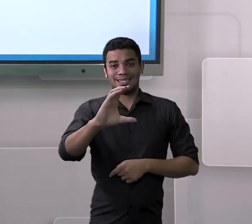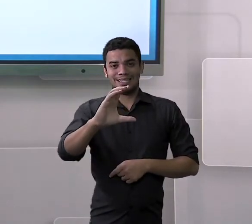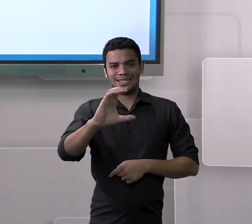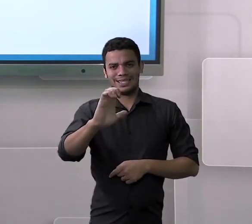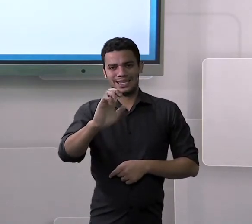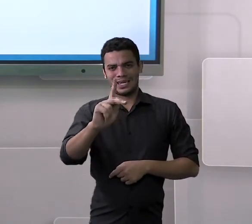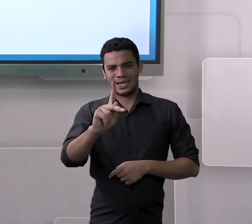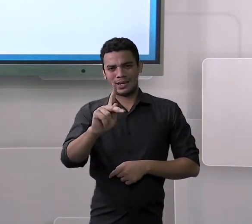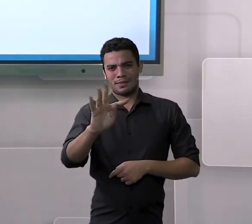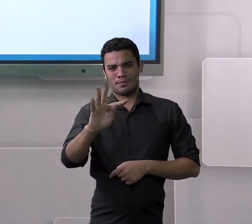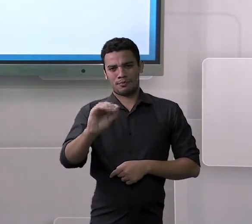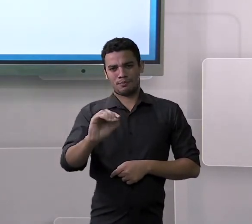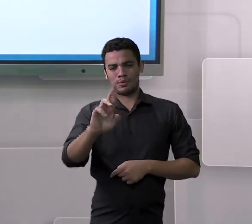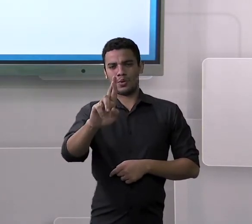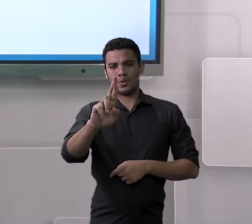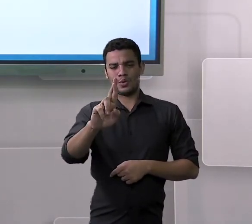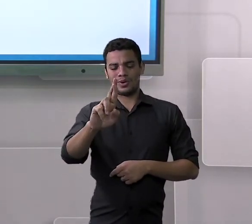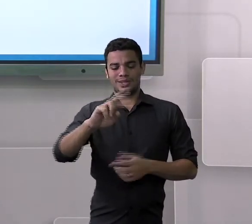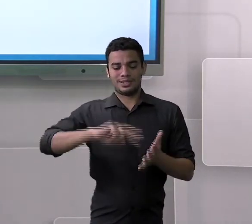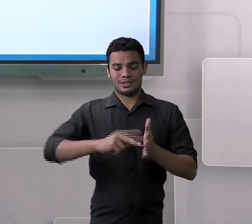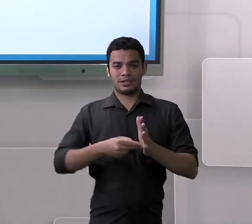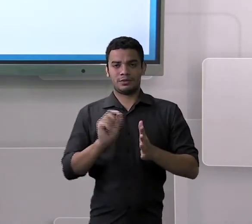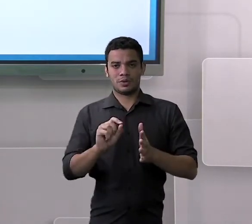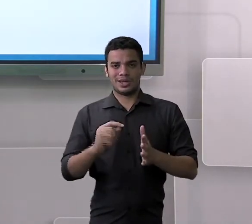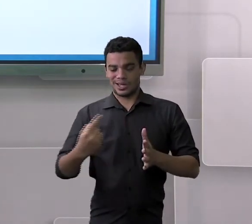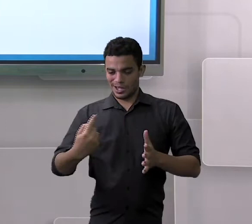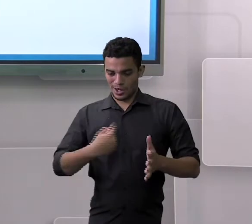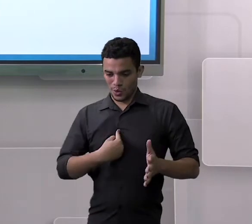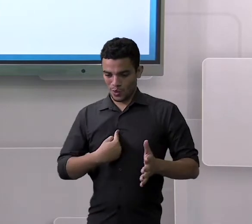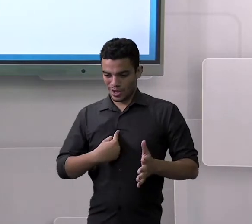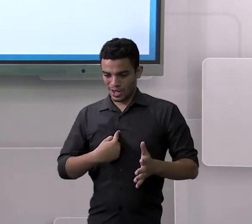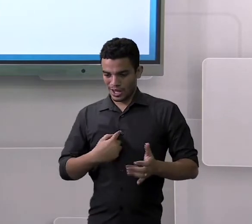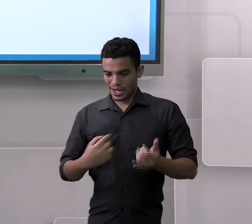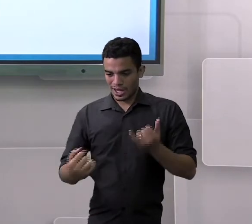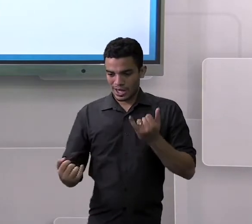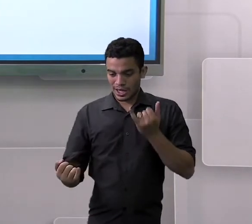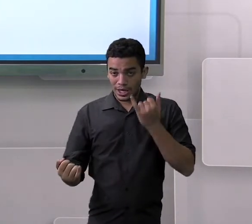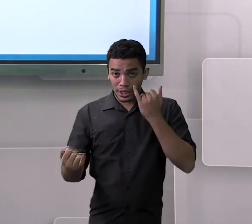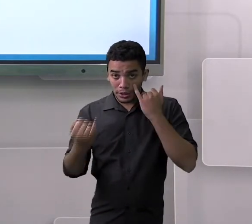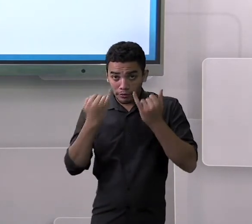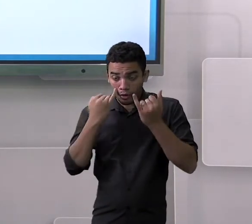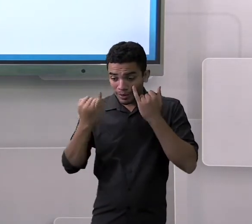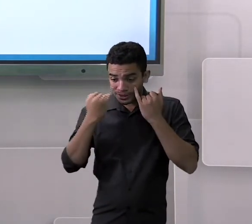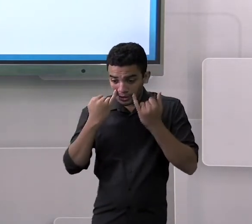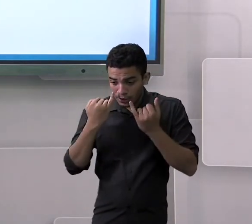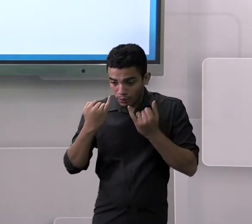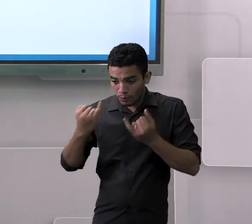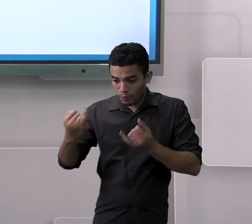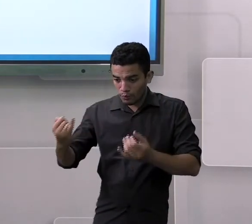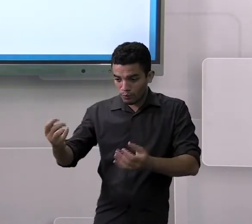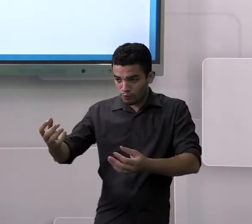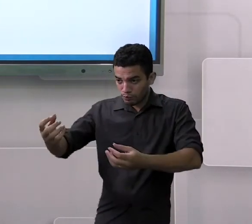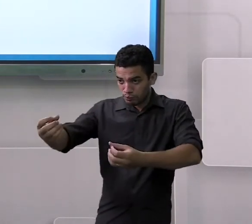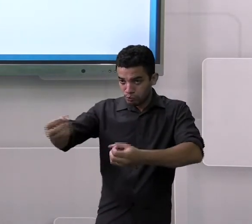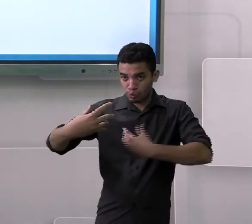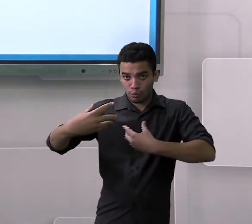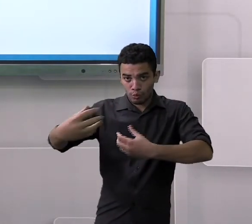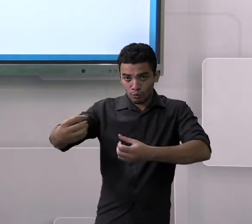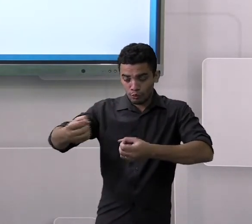recebendo esse conhecimento. Vamos lá? Emissor é quem transmite